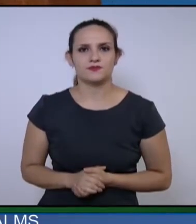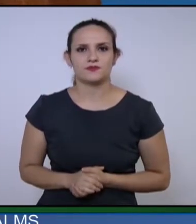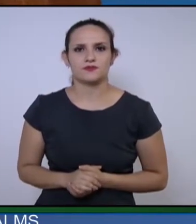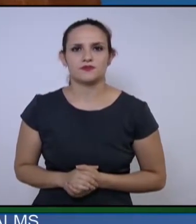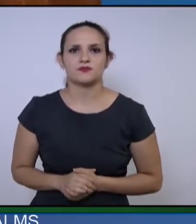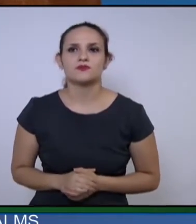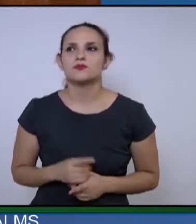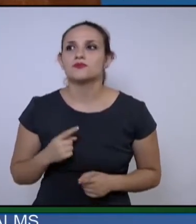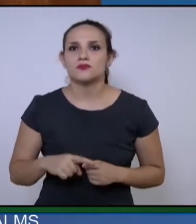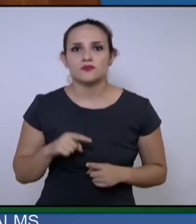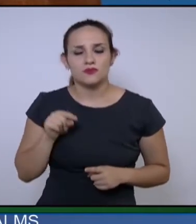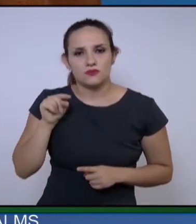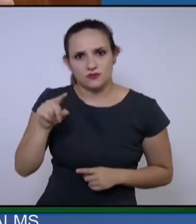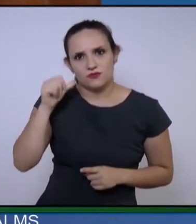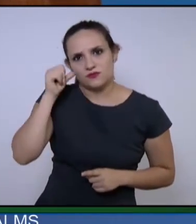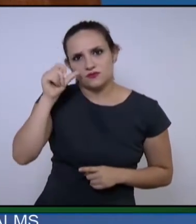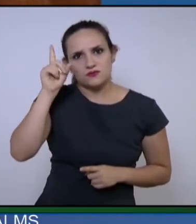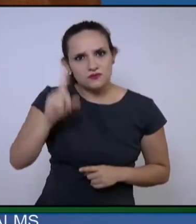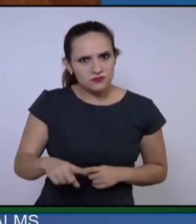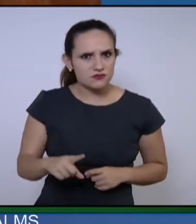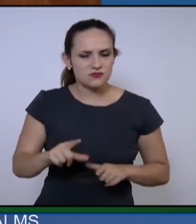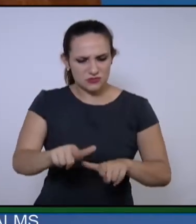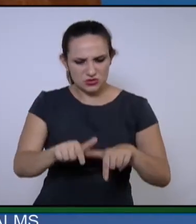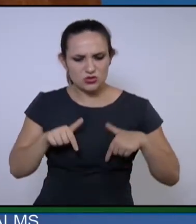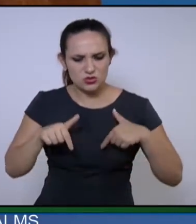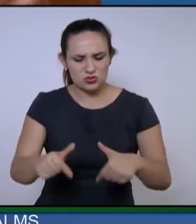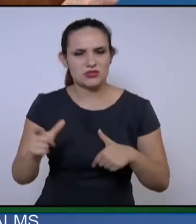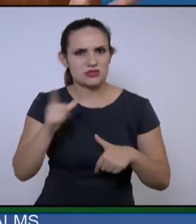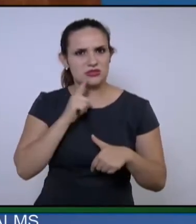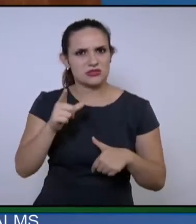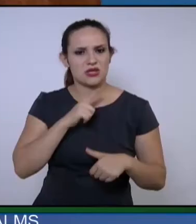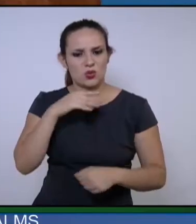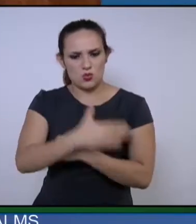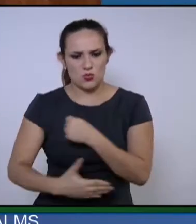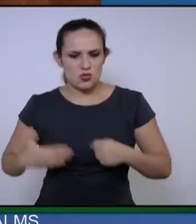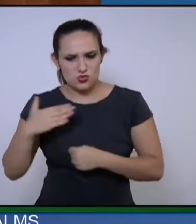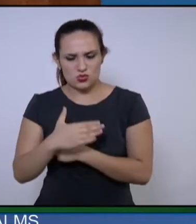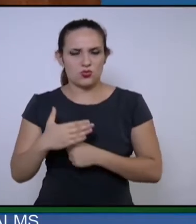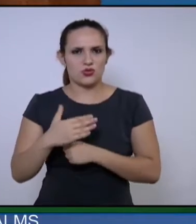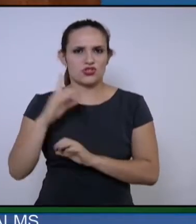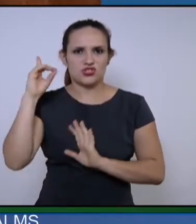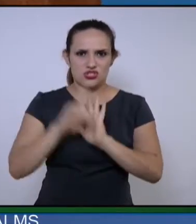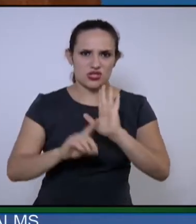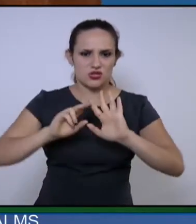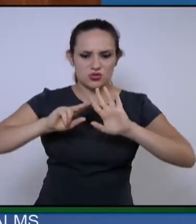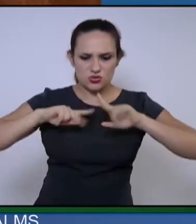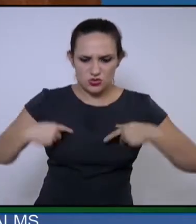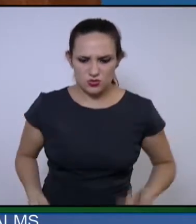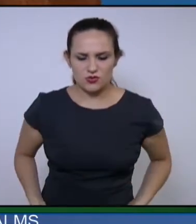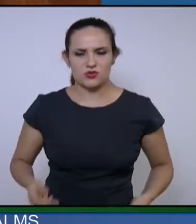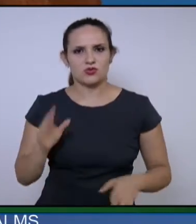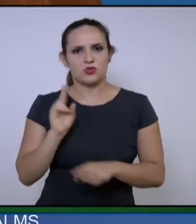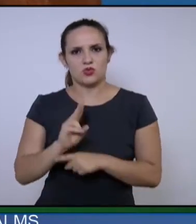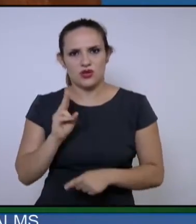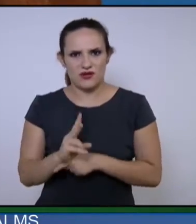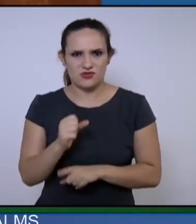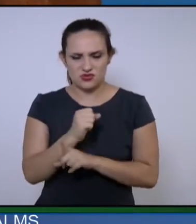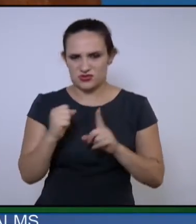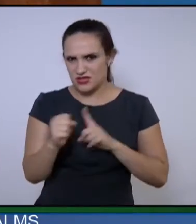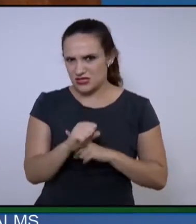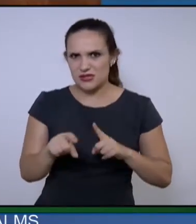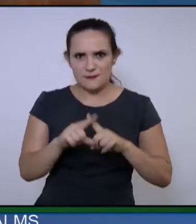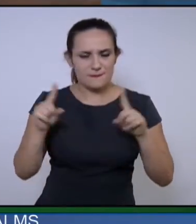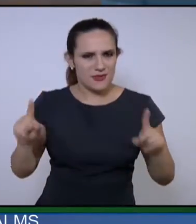mulher batalhadora, que defendia os direitos humanos, que defendia a sociedade, mas em nome dela,